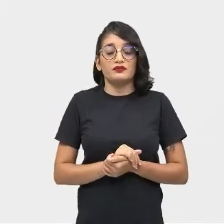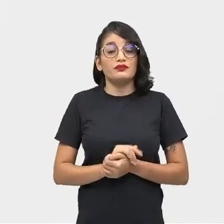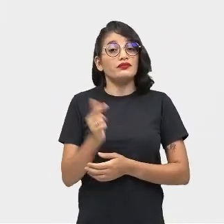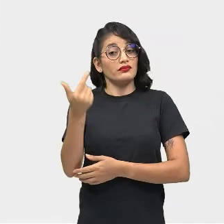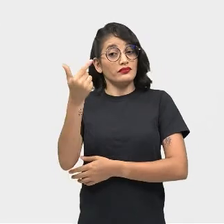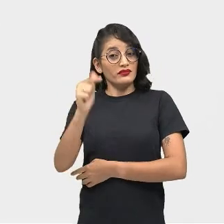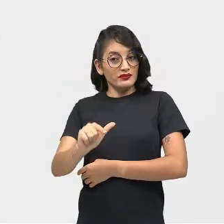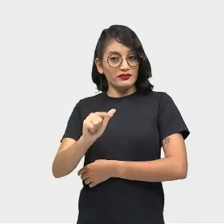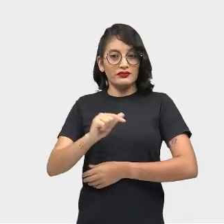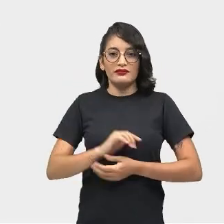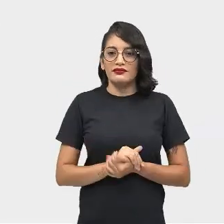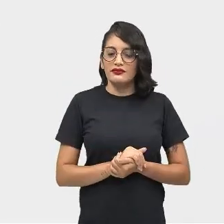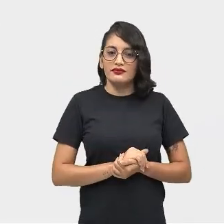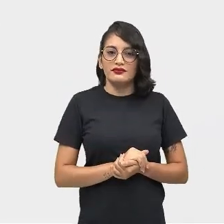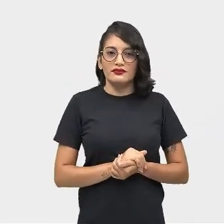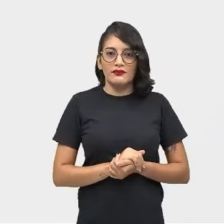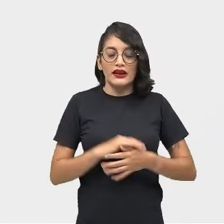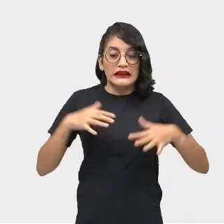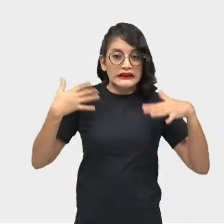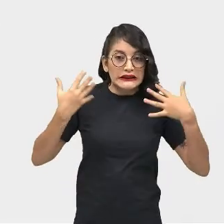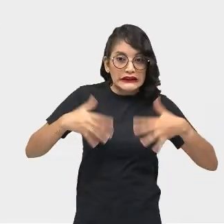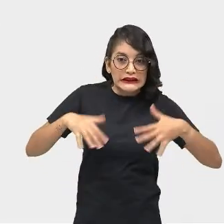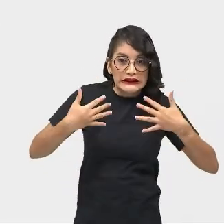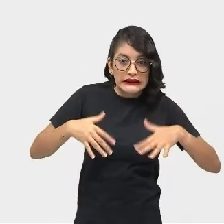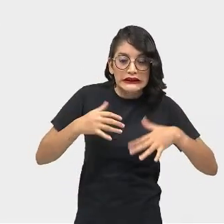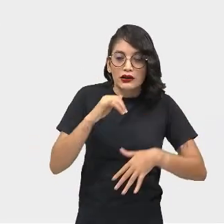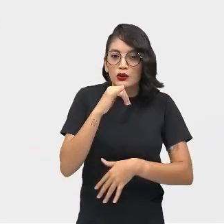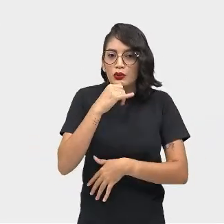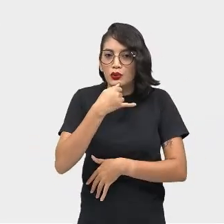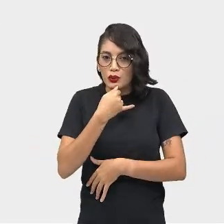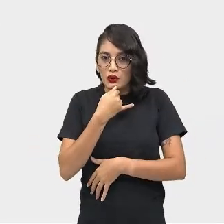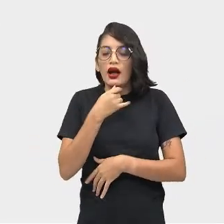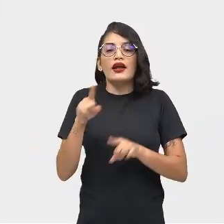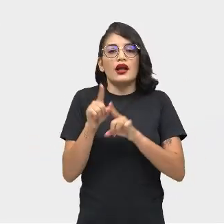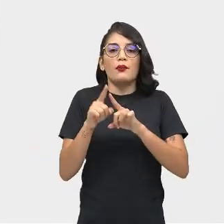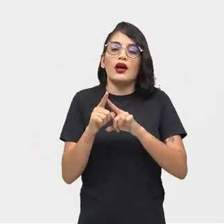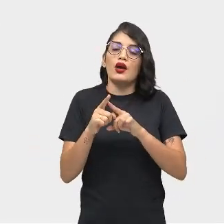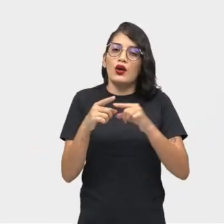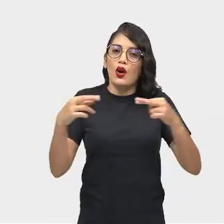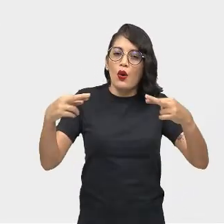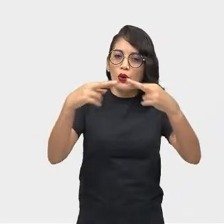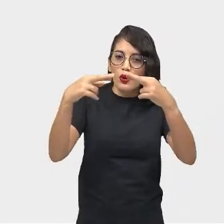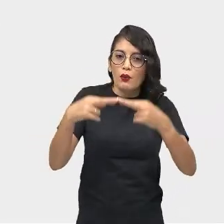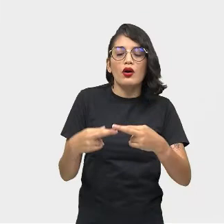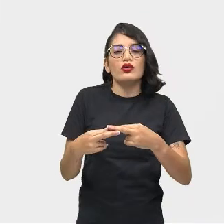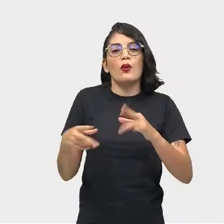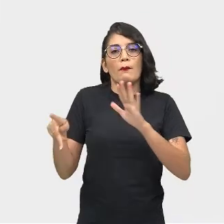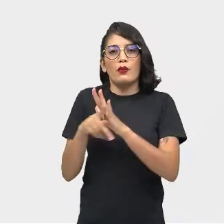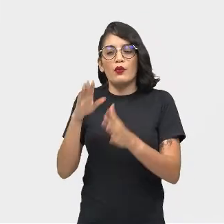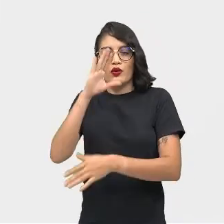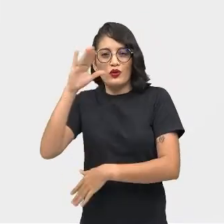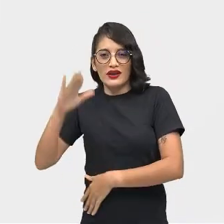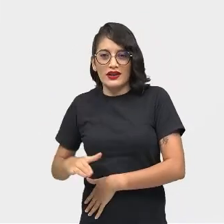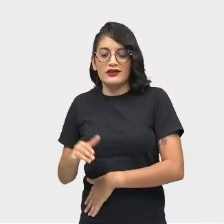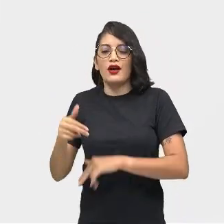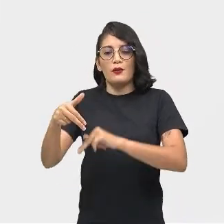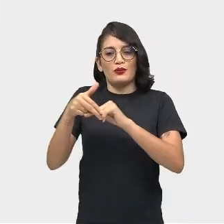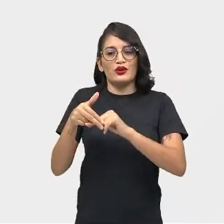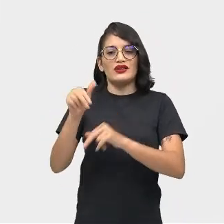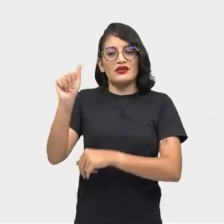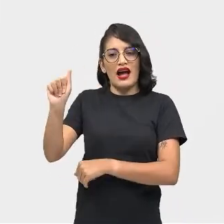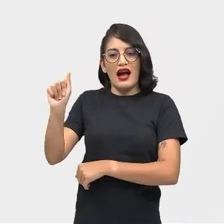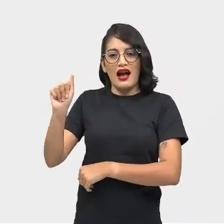aqui também. Desesperança, rimando com criança, então nós chamamos de